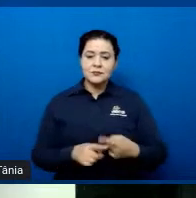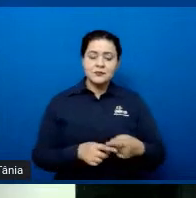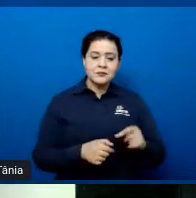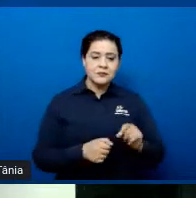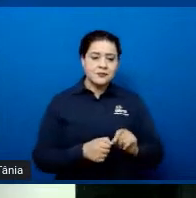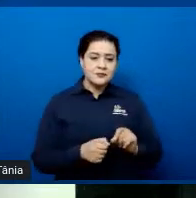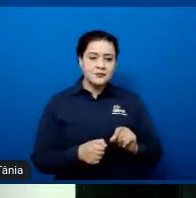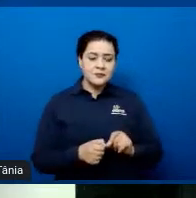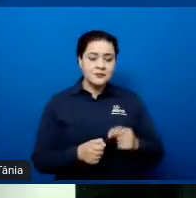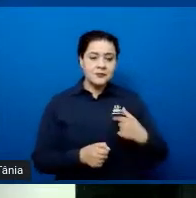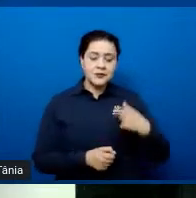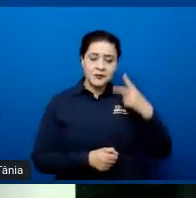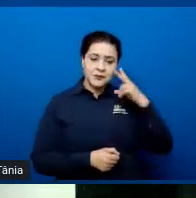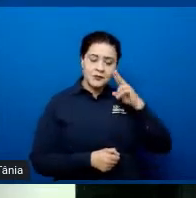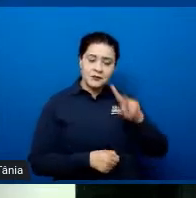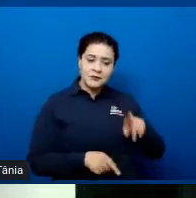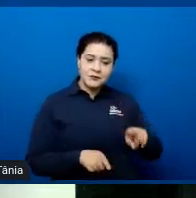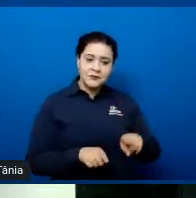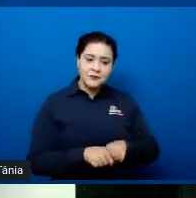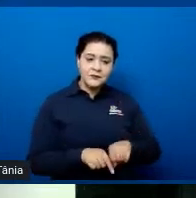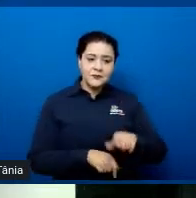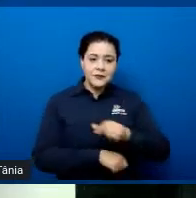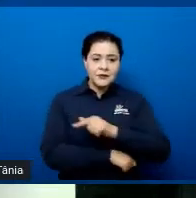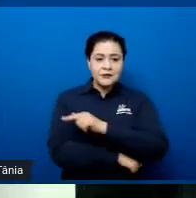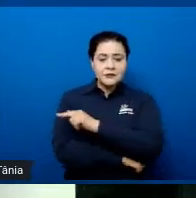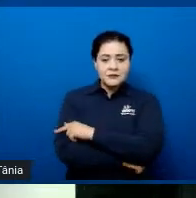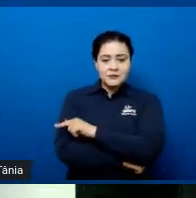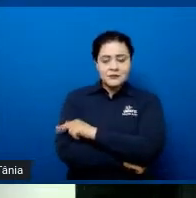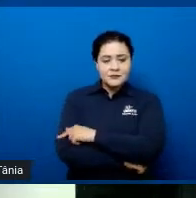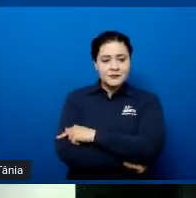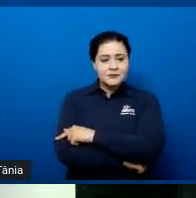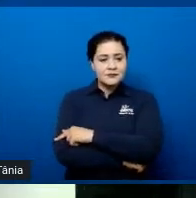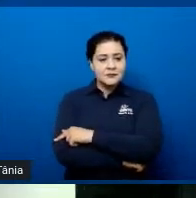Eu me lembro quando eu estava na sétima ou oitava série,